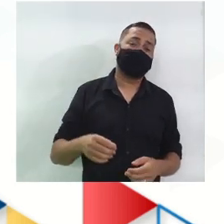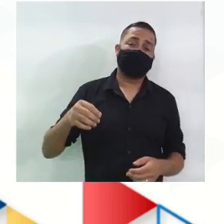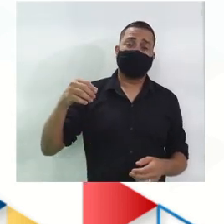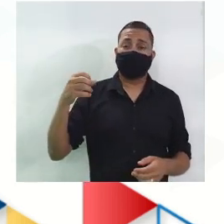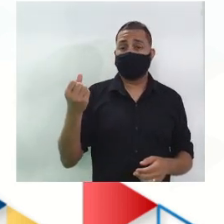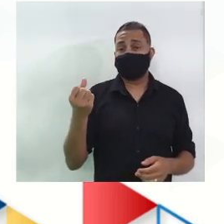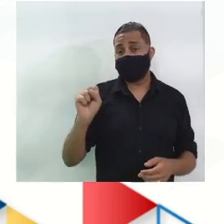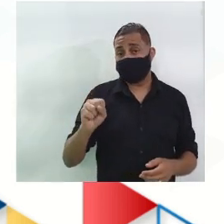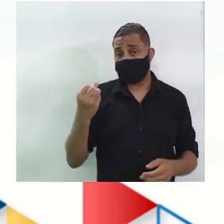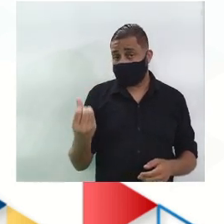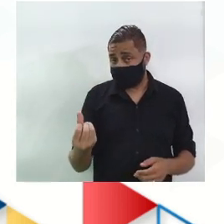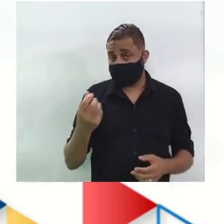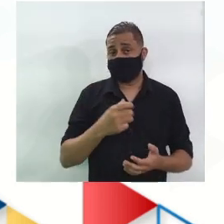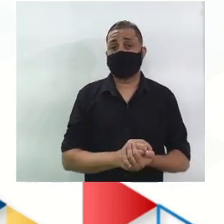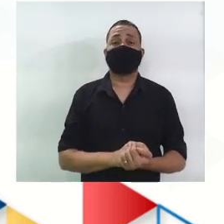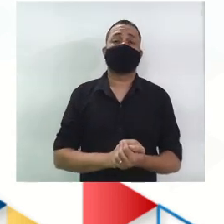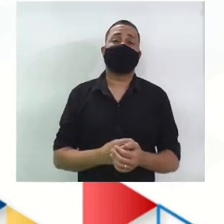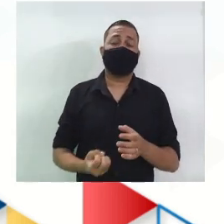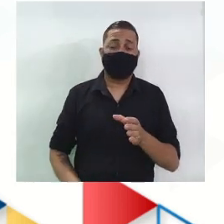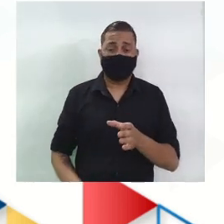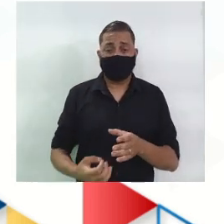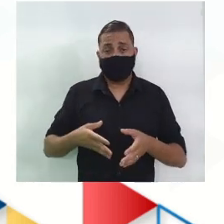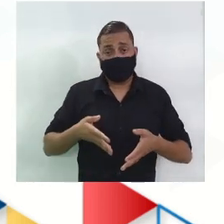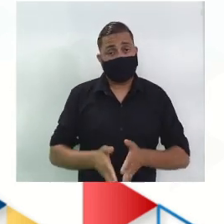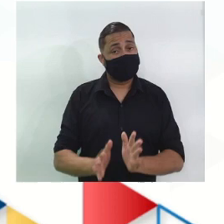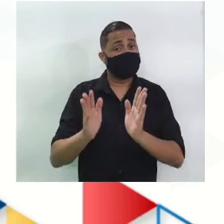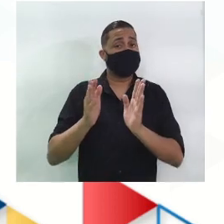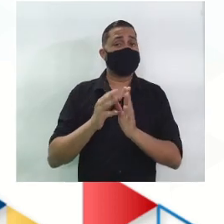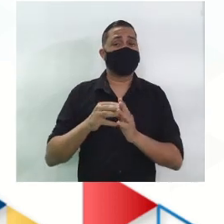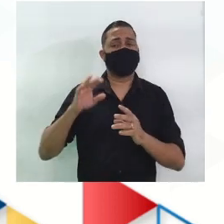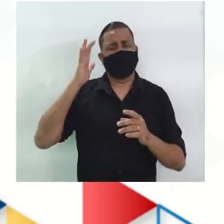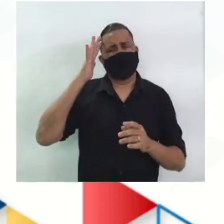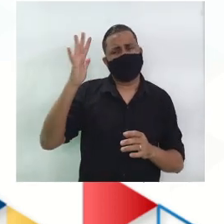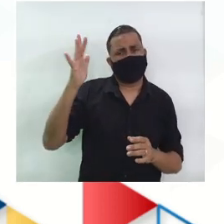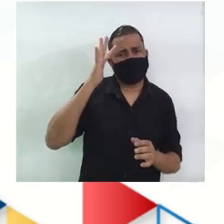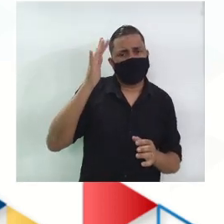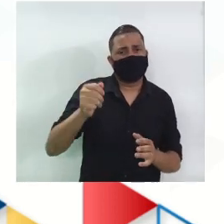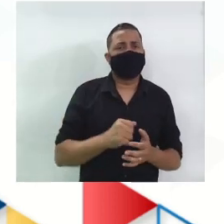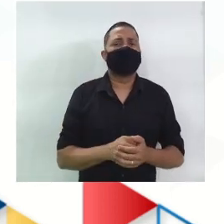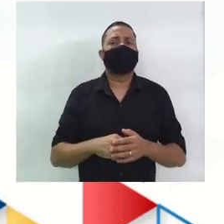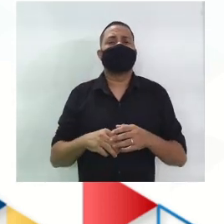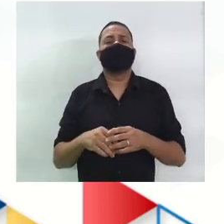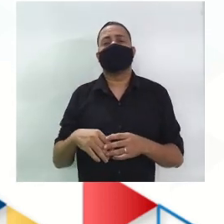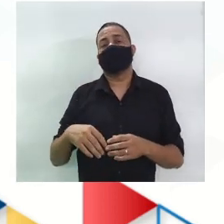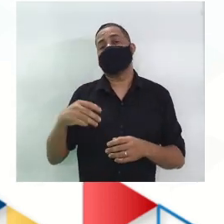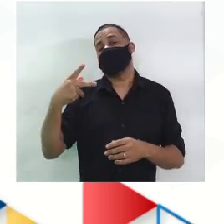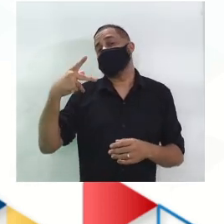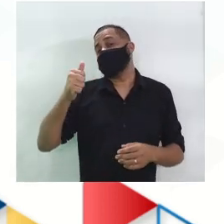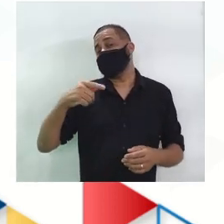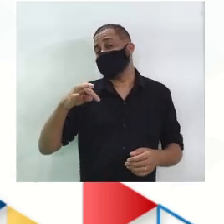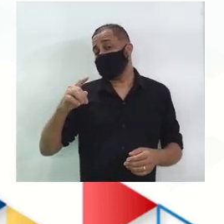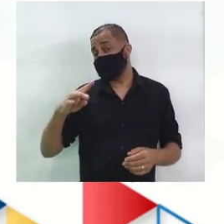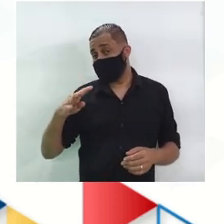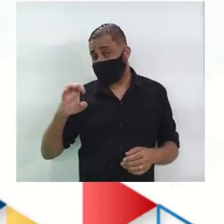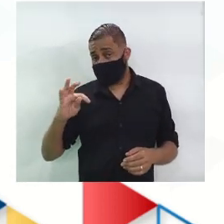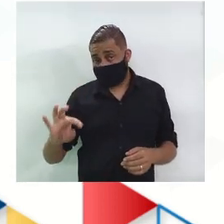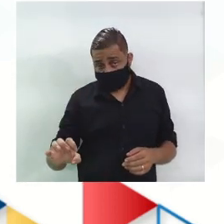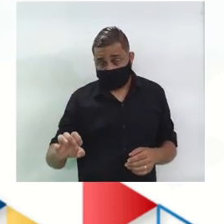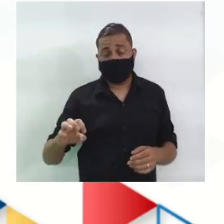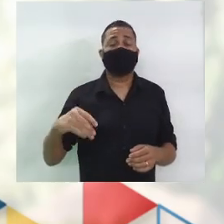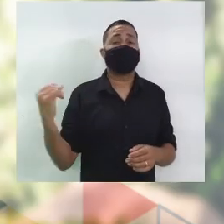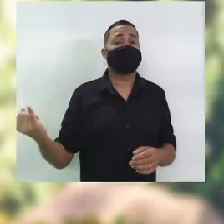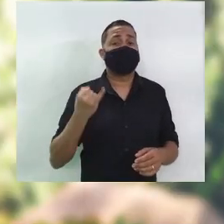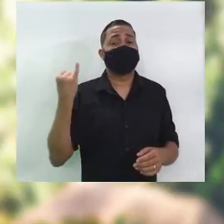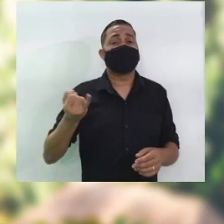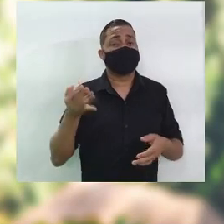nascimento do erudito, filósofo e místico Panditi, certo? Aí é importante saber